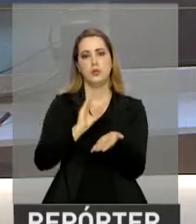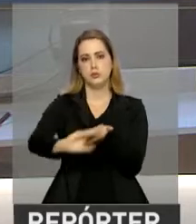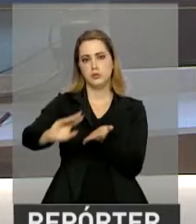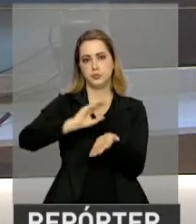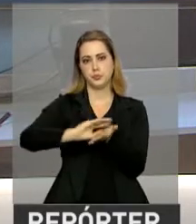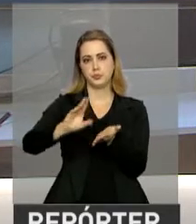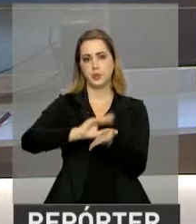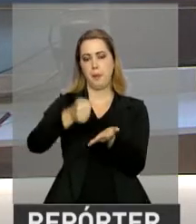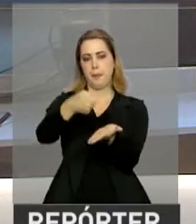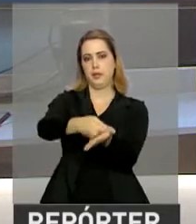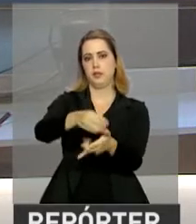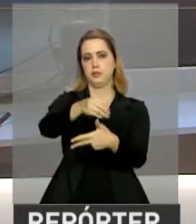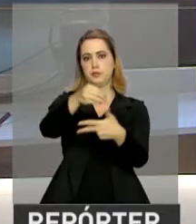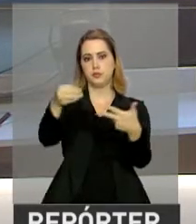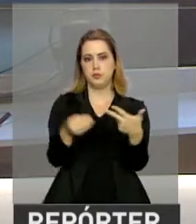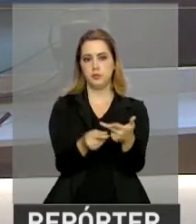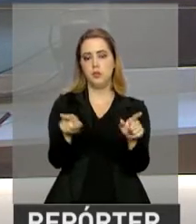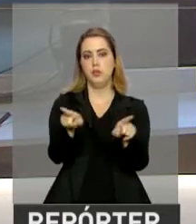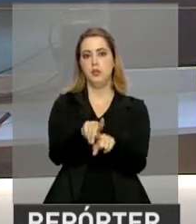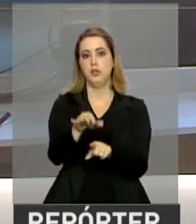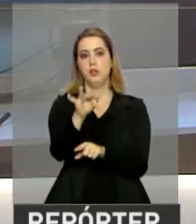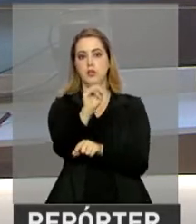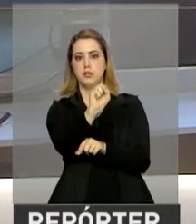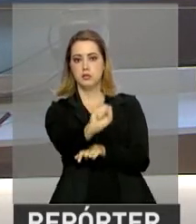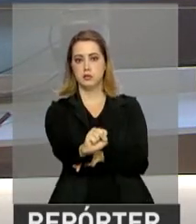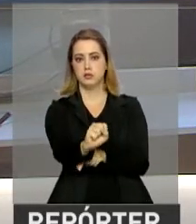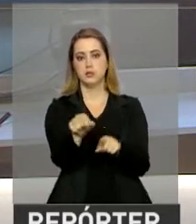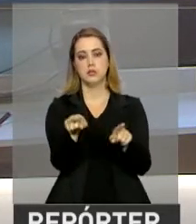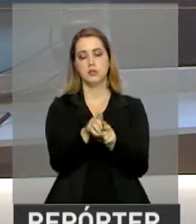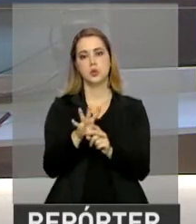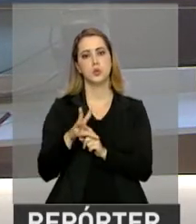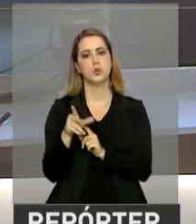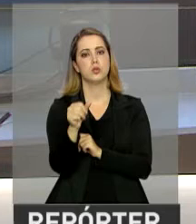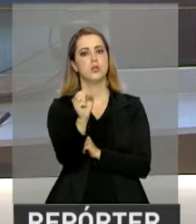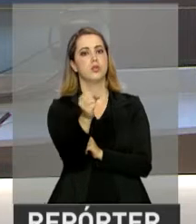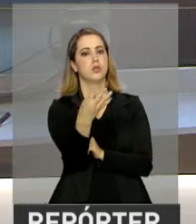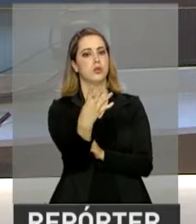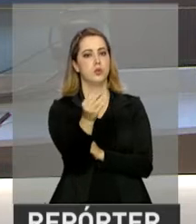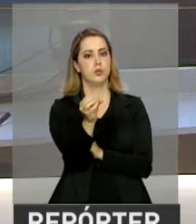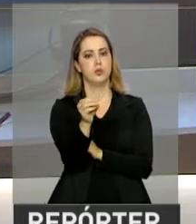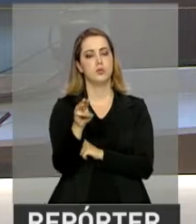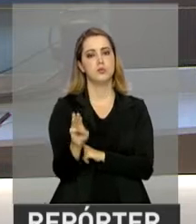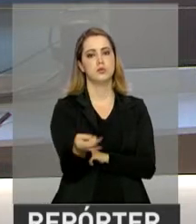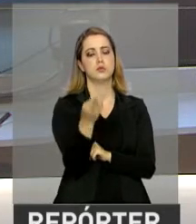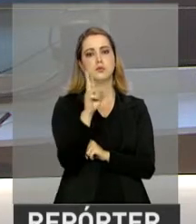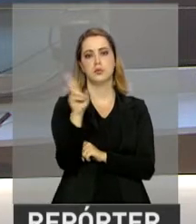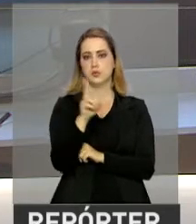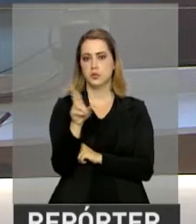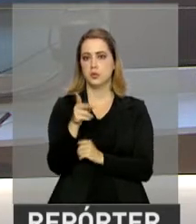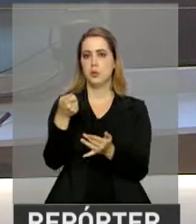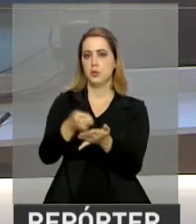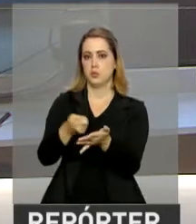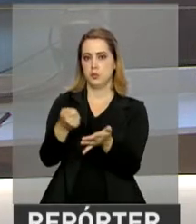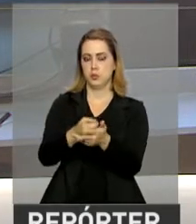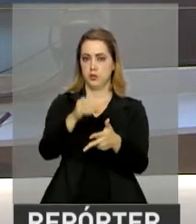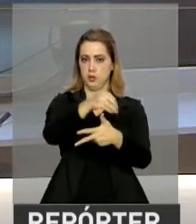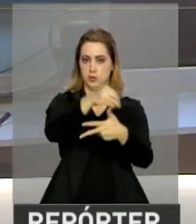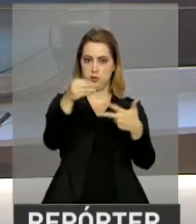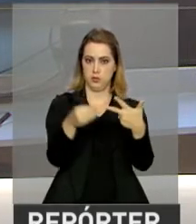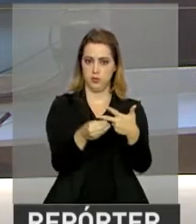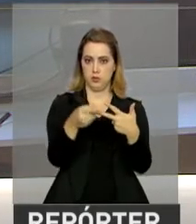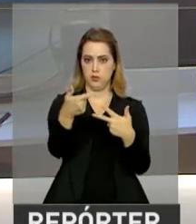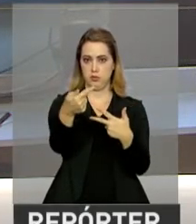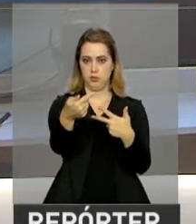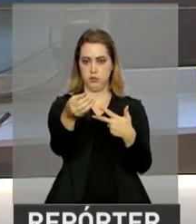pagamento do financiamento ao estudante do ensino superior desse total 400 milhões de reais serão para o exame nacional do ensino médio e os